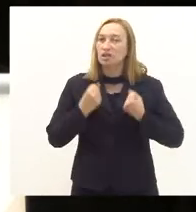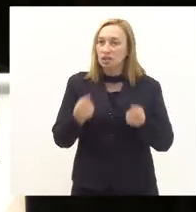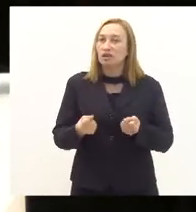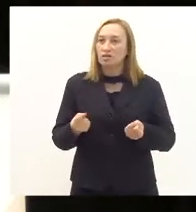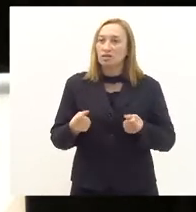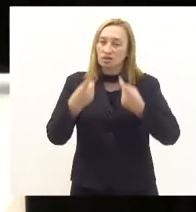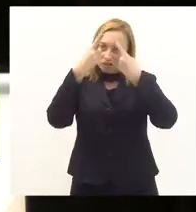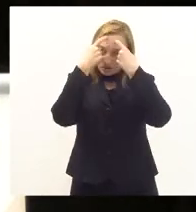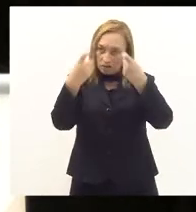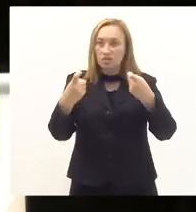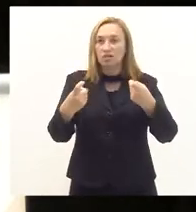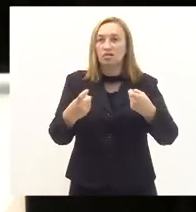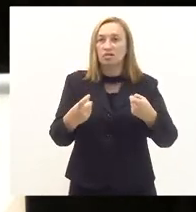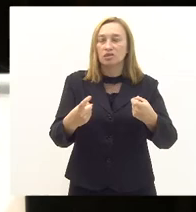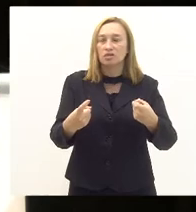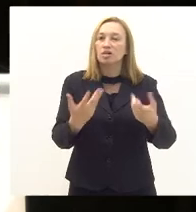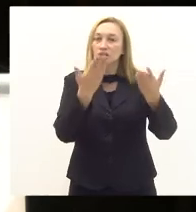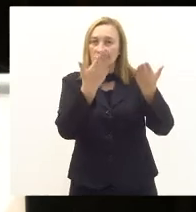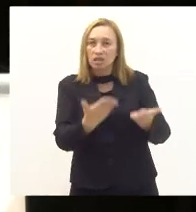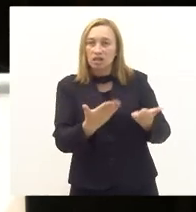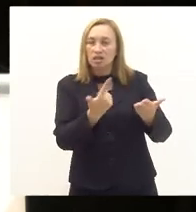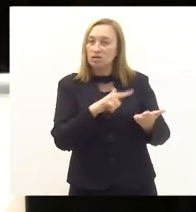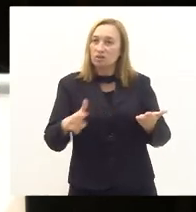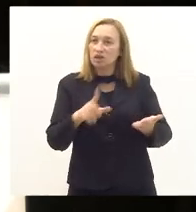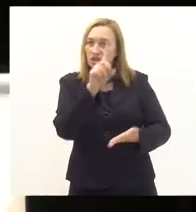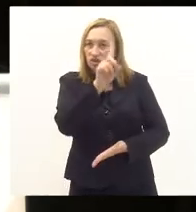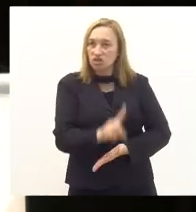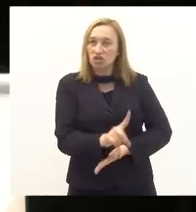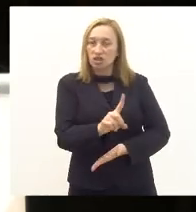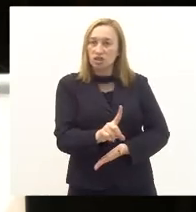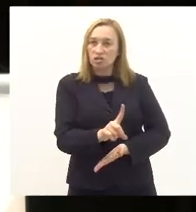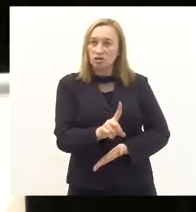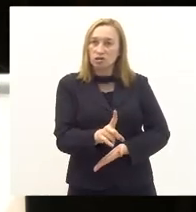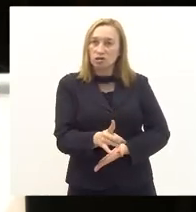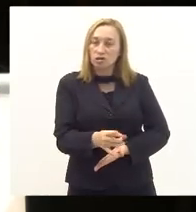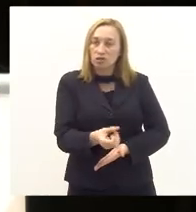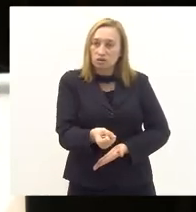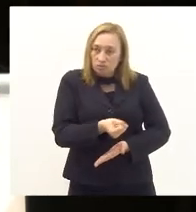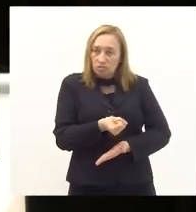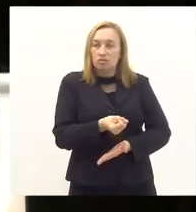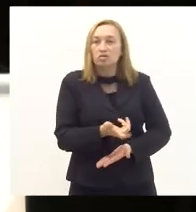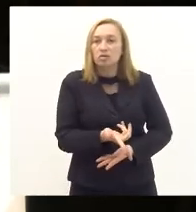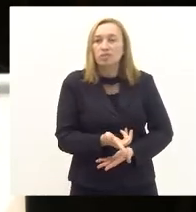pela violência daqueles que não têm direito de sufocá-las e oprimi-las.